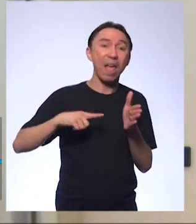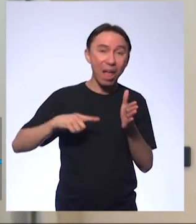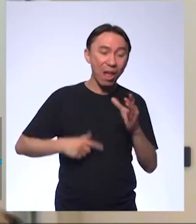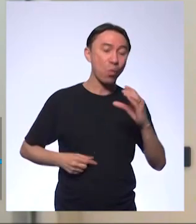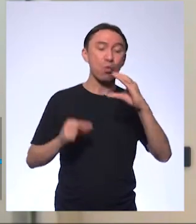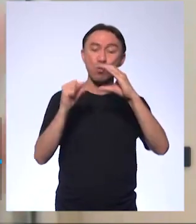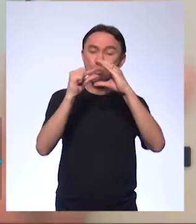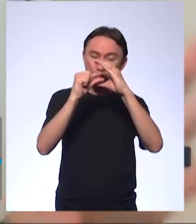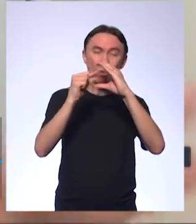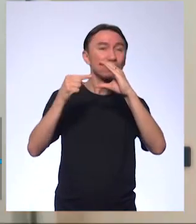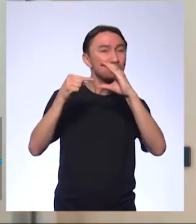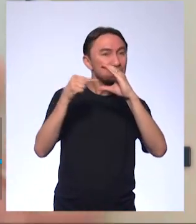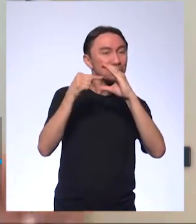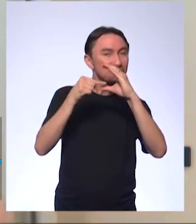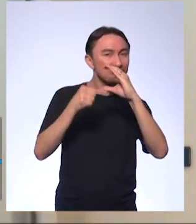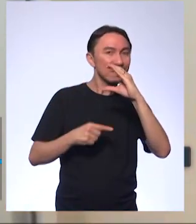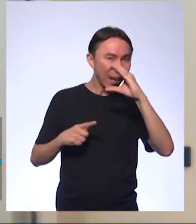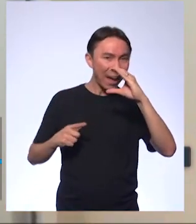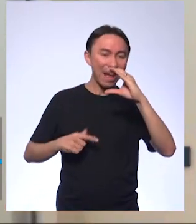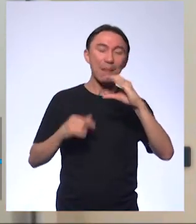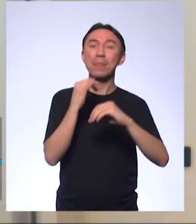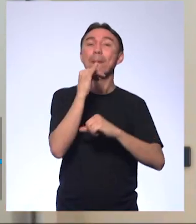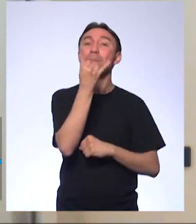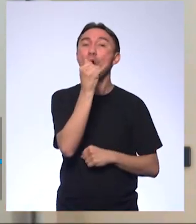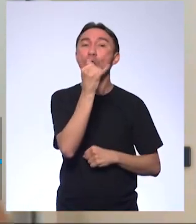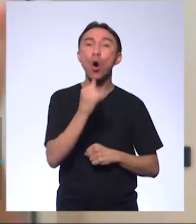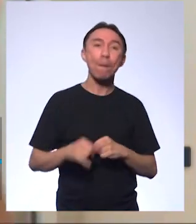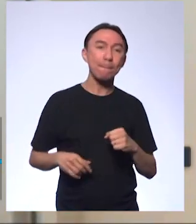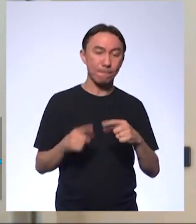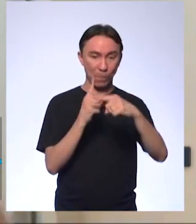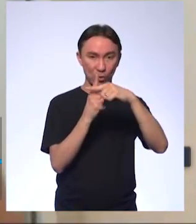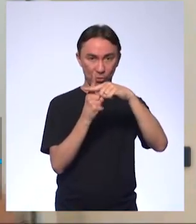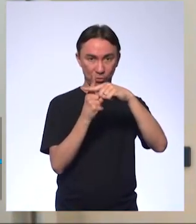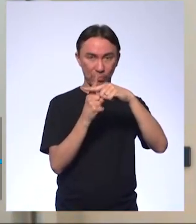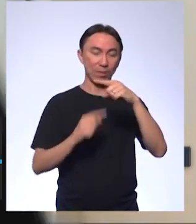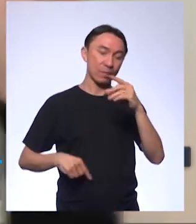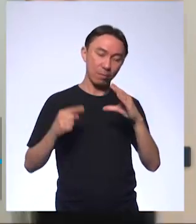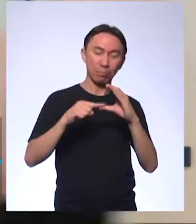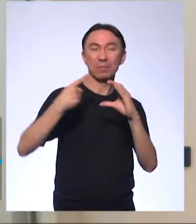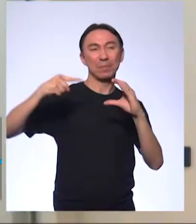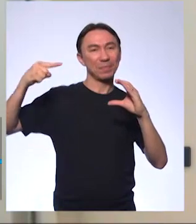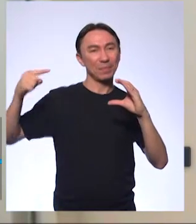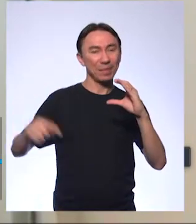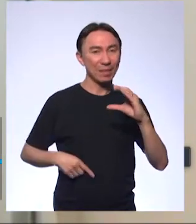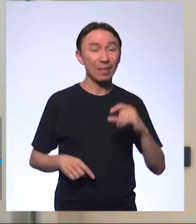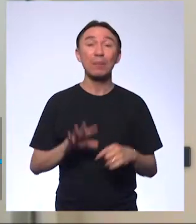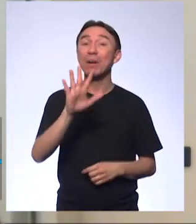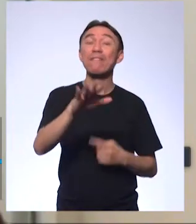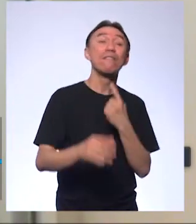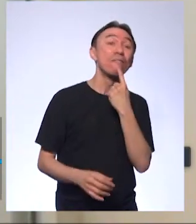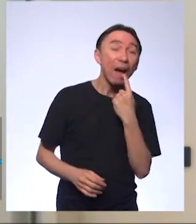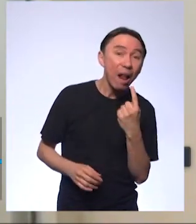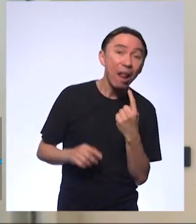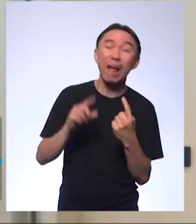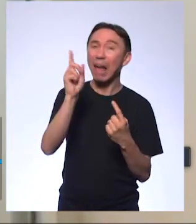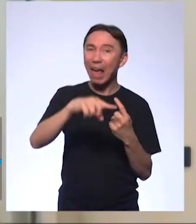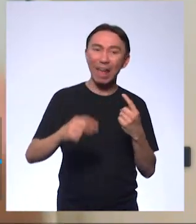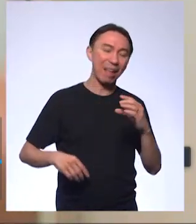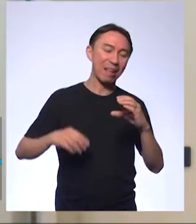atrapalhasse a sua trajetória. E poucas, elas encontravam algo no centro e voltavam. Então, no caso,